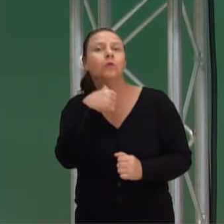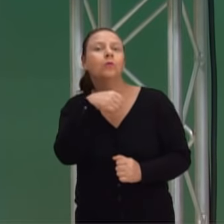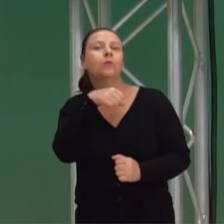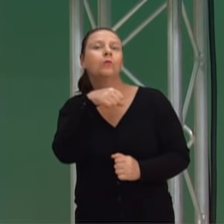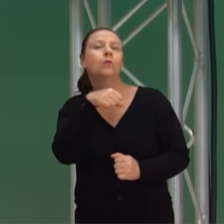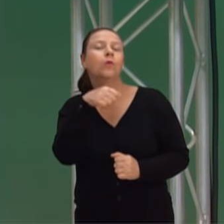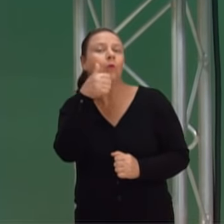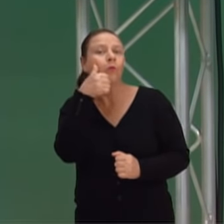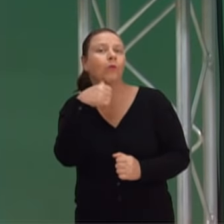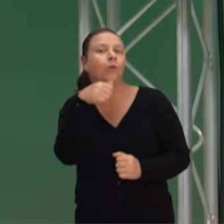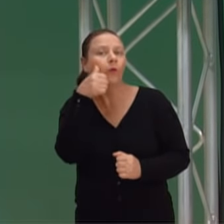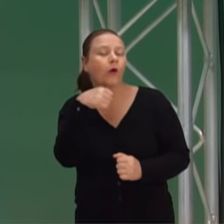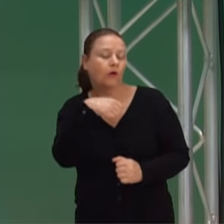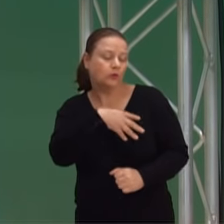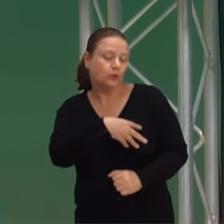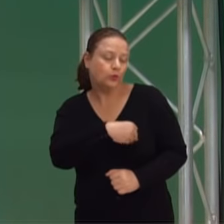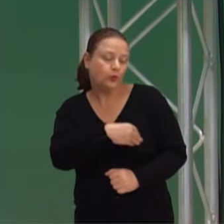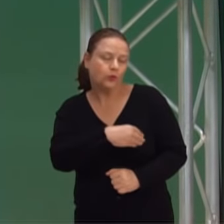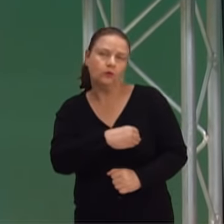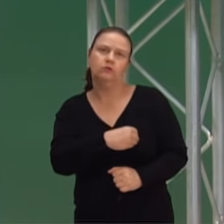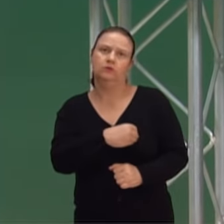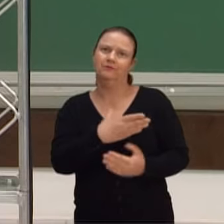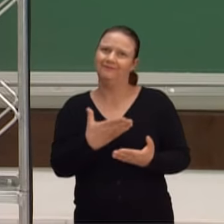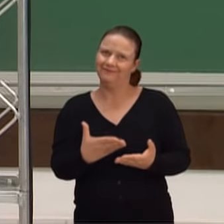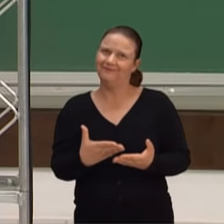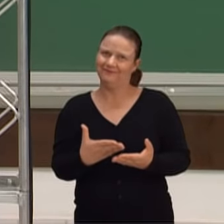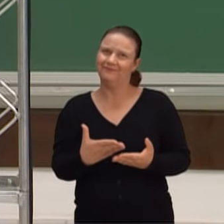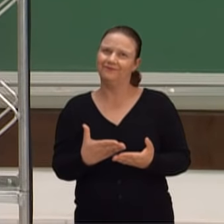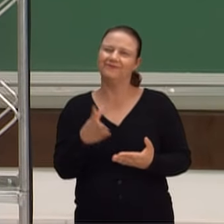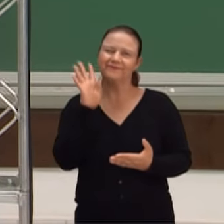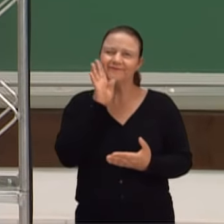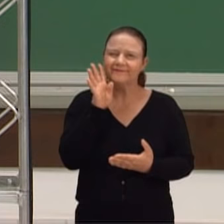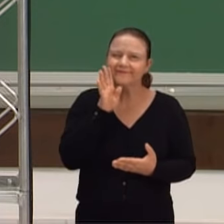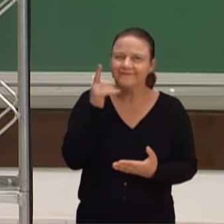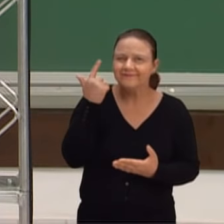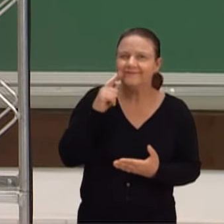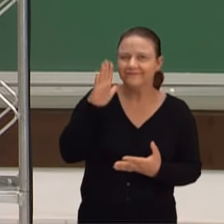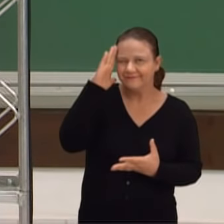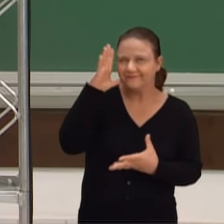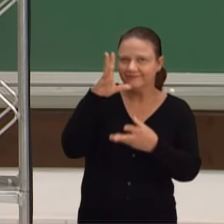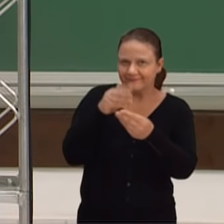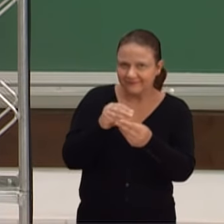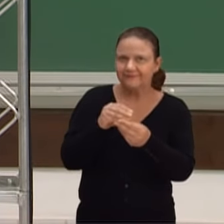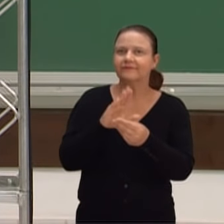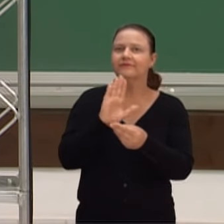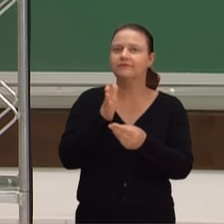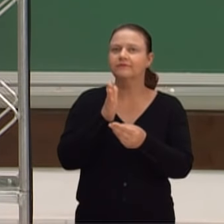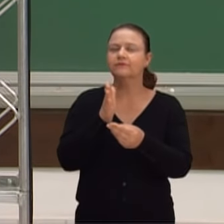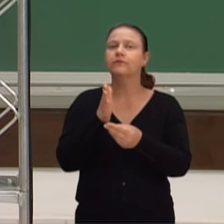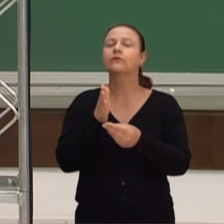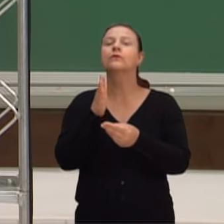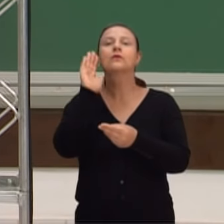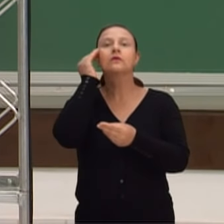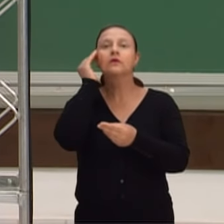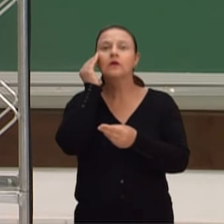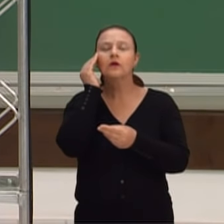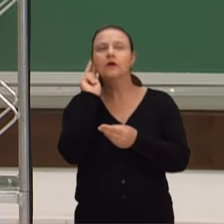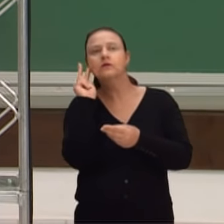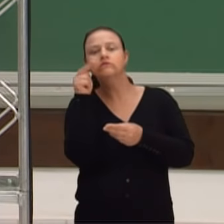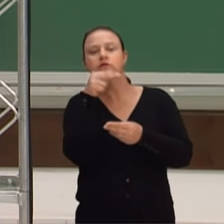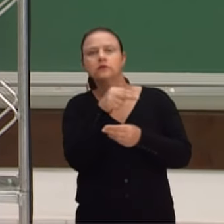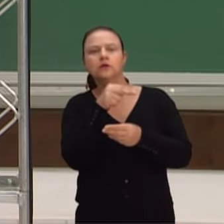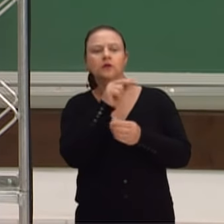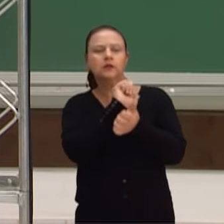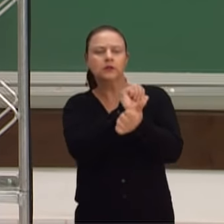tão lembrado por nós assim. Legal? Então, já que você conseguiu entender que havia escravos fazendo